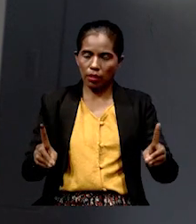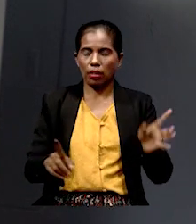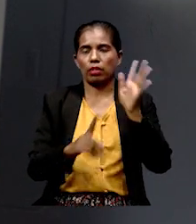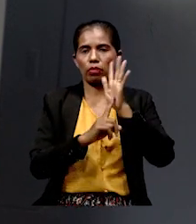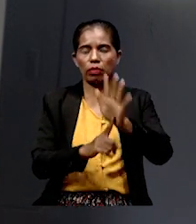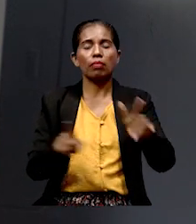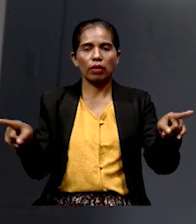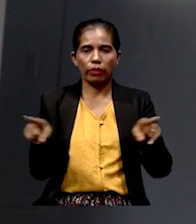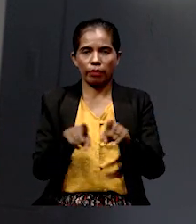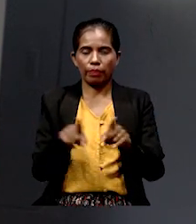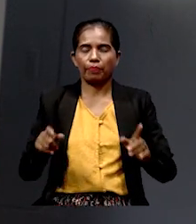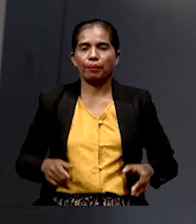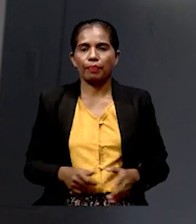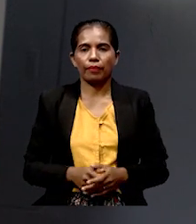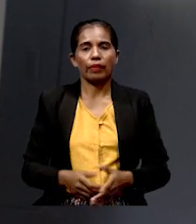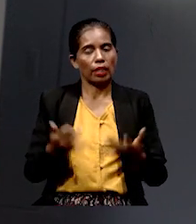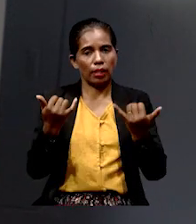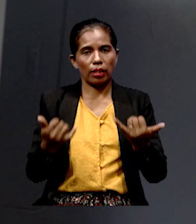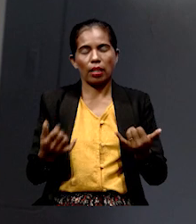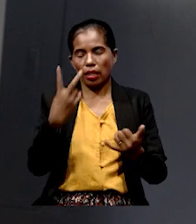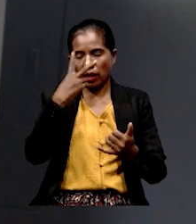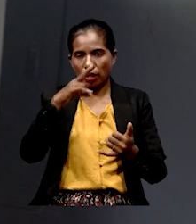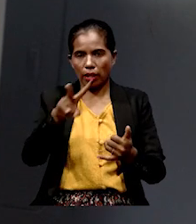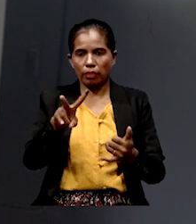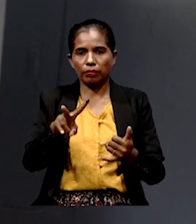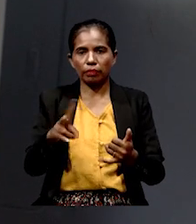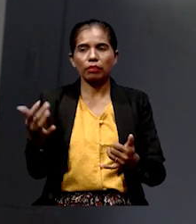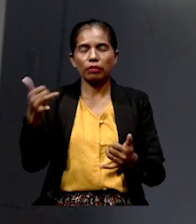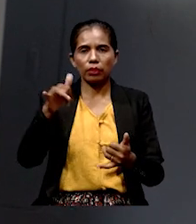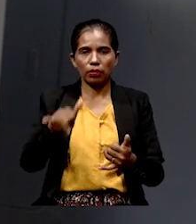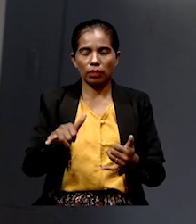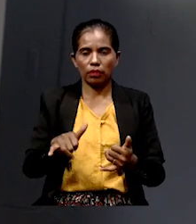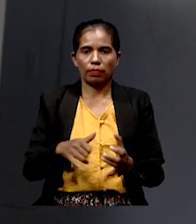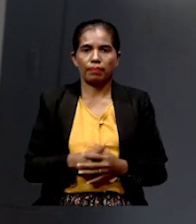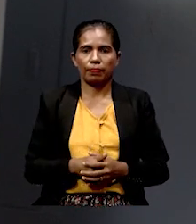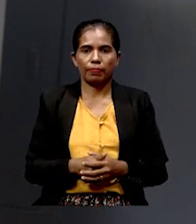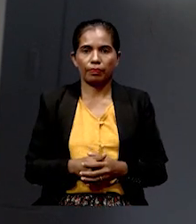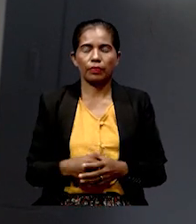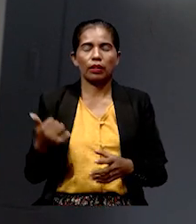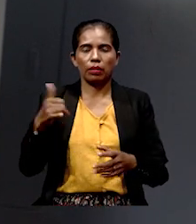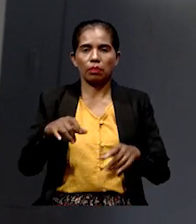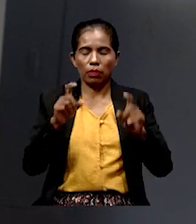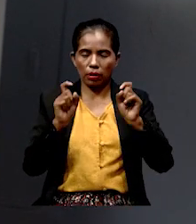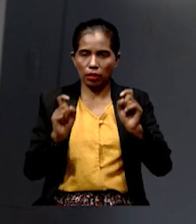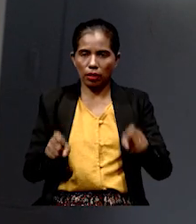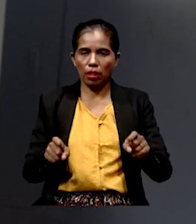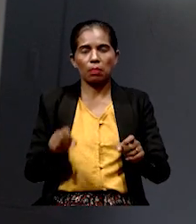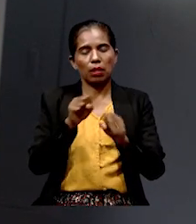sene. Ida ne halai filfal bai halai bai hai sira nebe mahal kompetisan sira mosting sersi murian